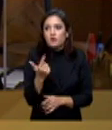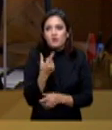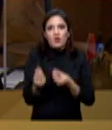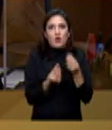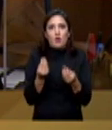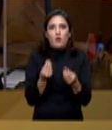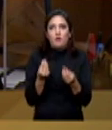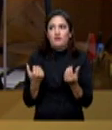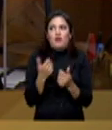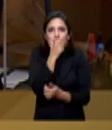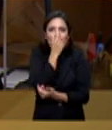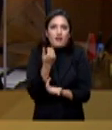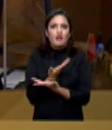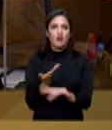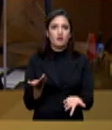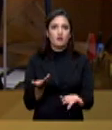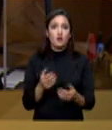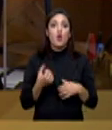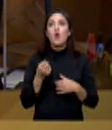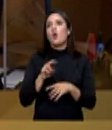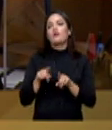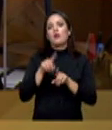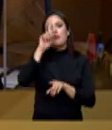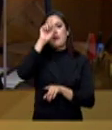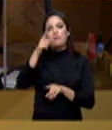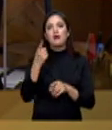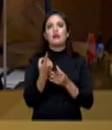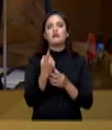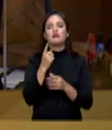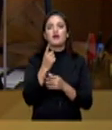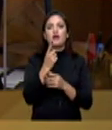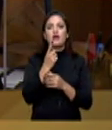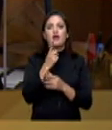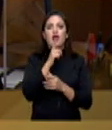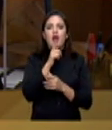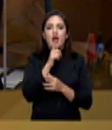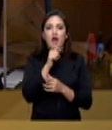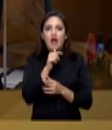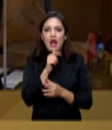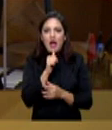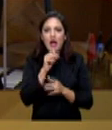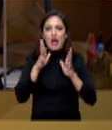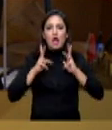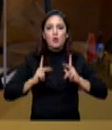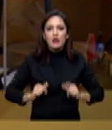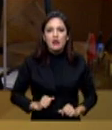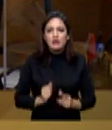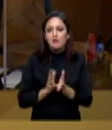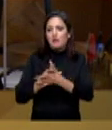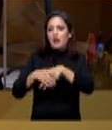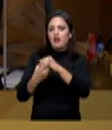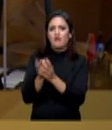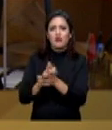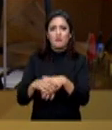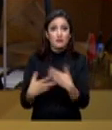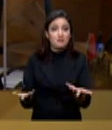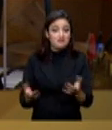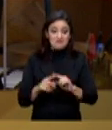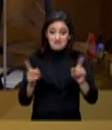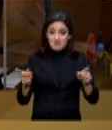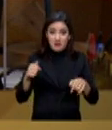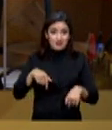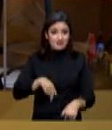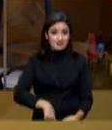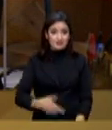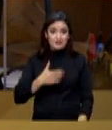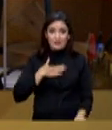que eu lave as mãos ou que nós vemos as mãos com a água encanada se joga água potável mas